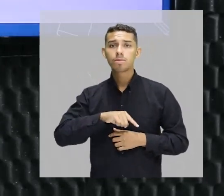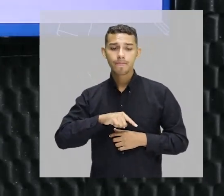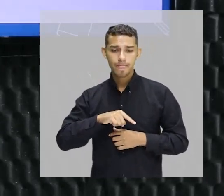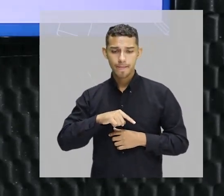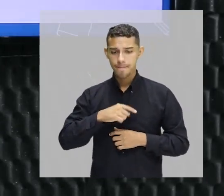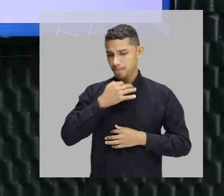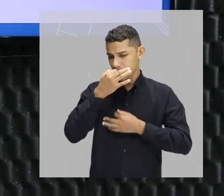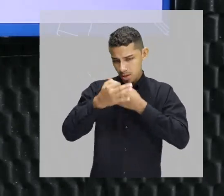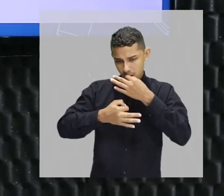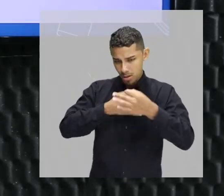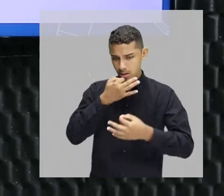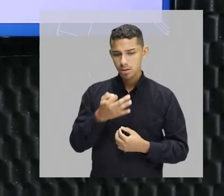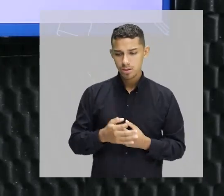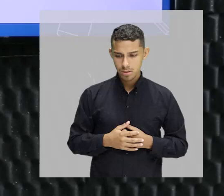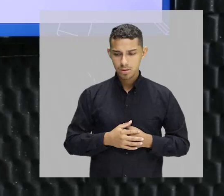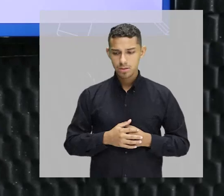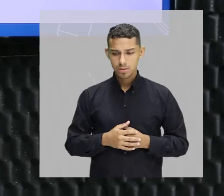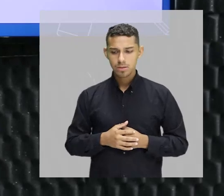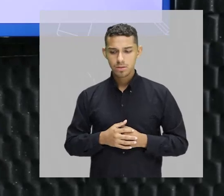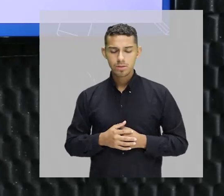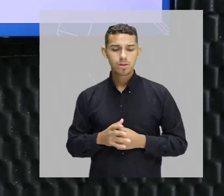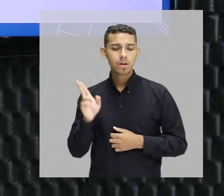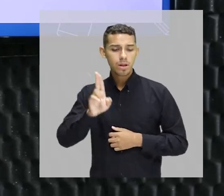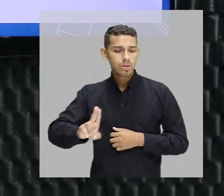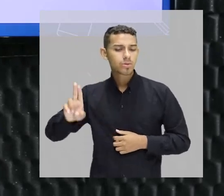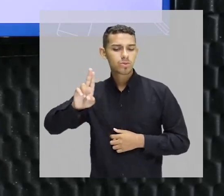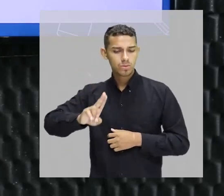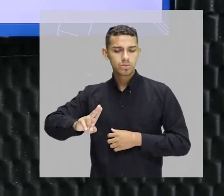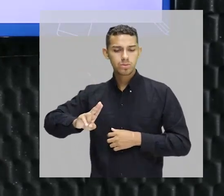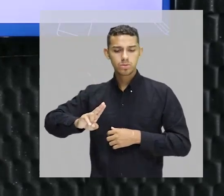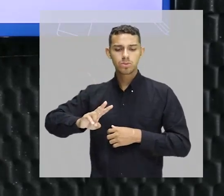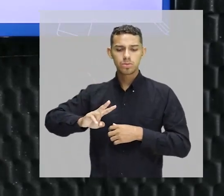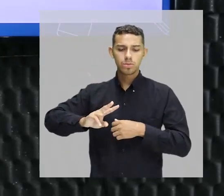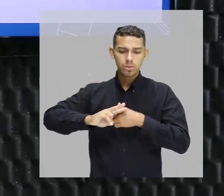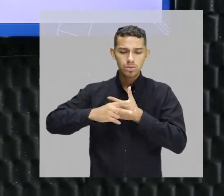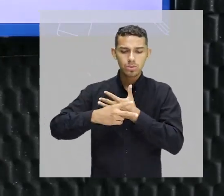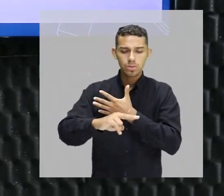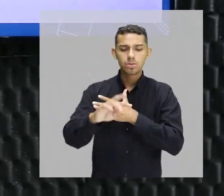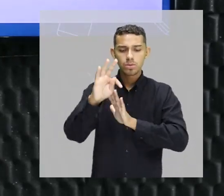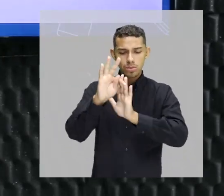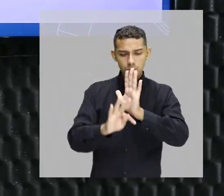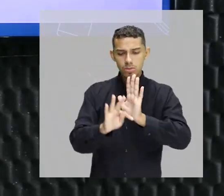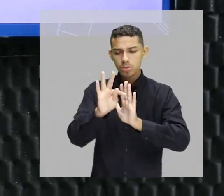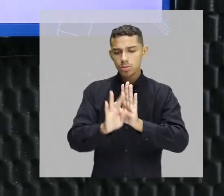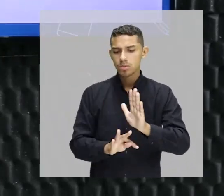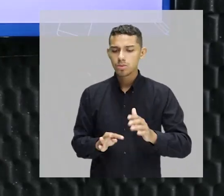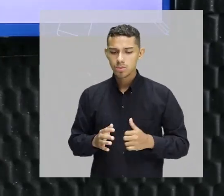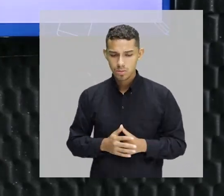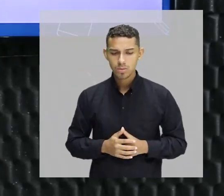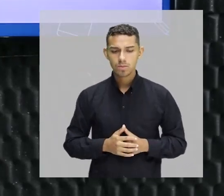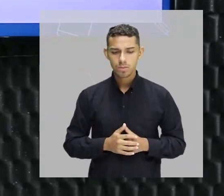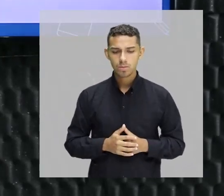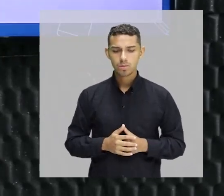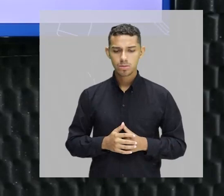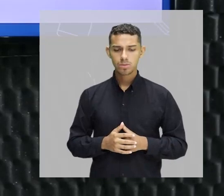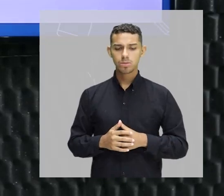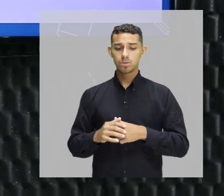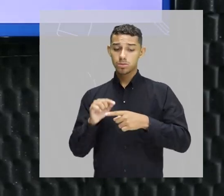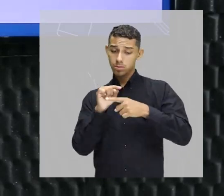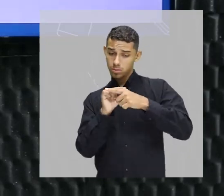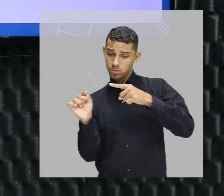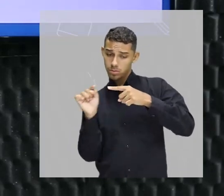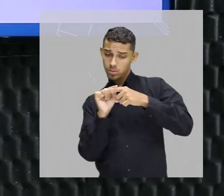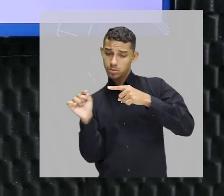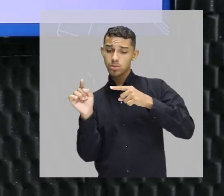as opções. Então, pela utilização da sequência textual. Qual é a sequência textual? Grifem sempre o comando da